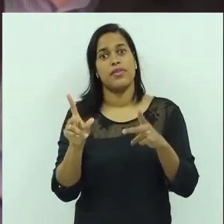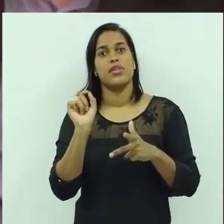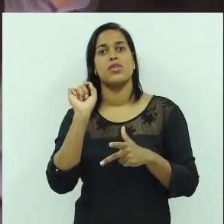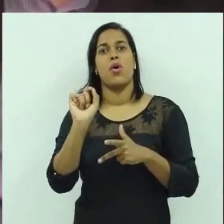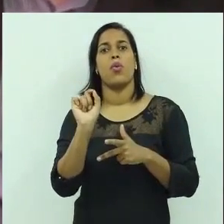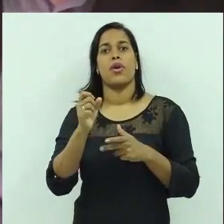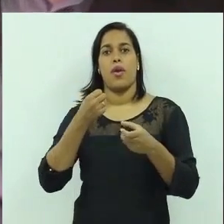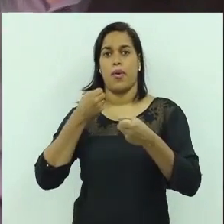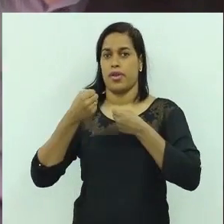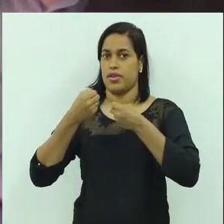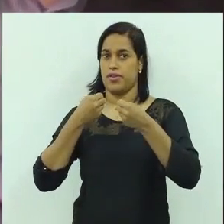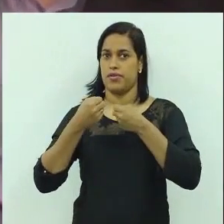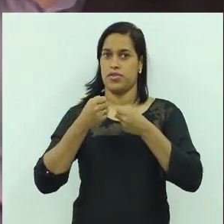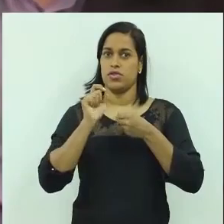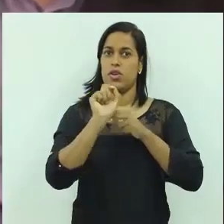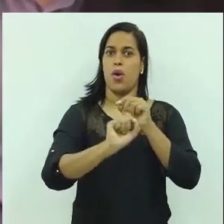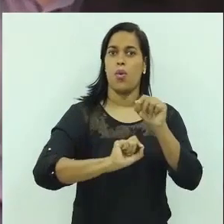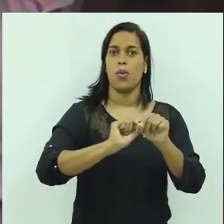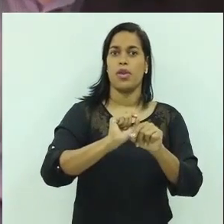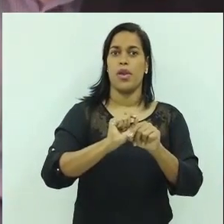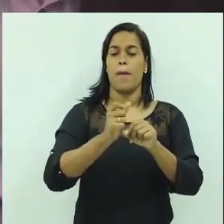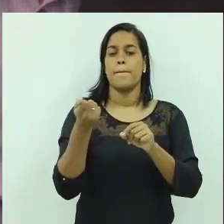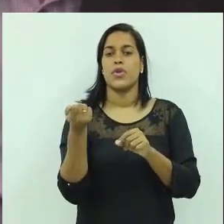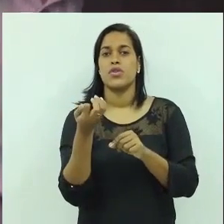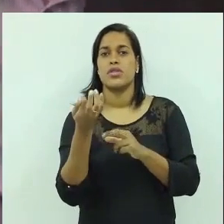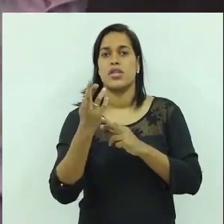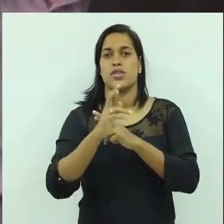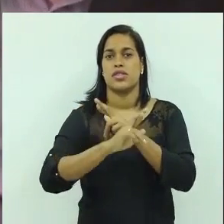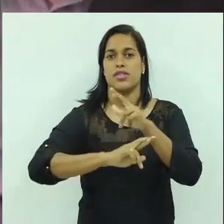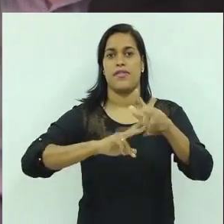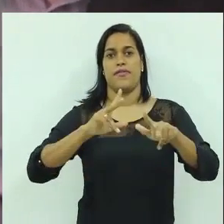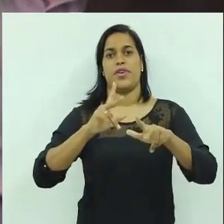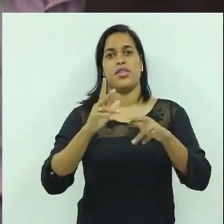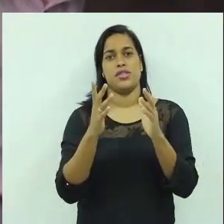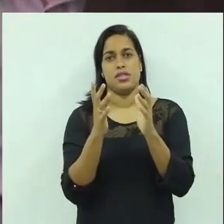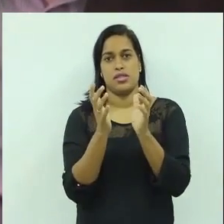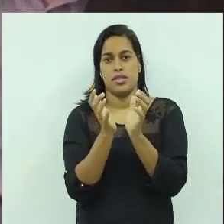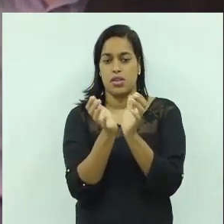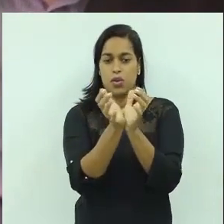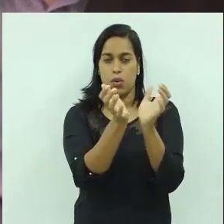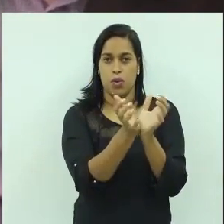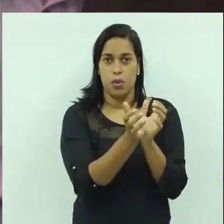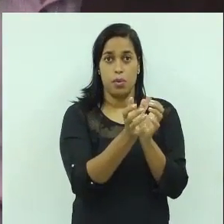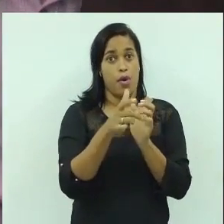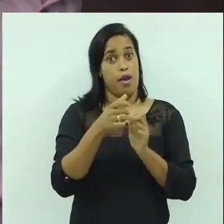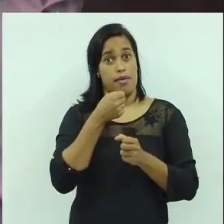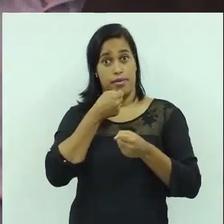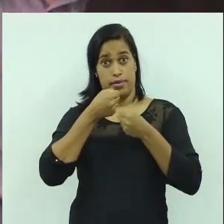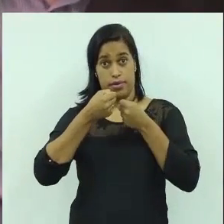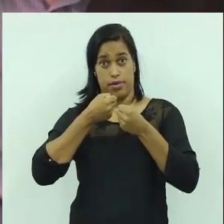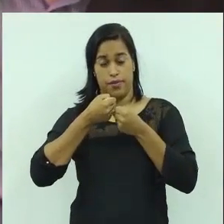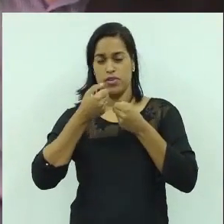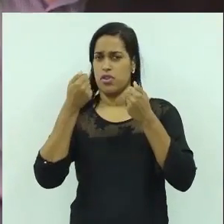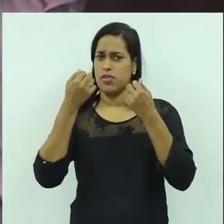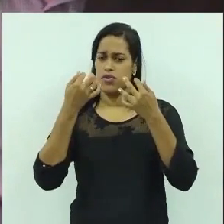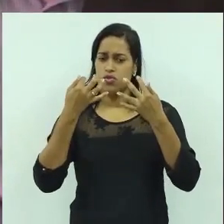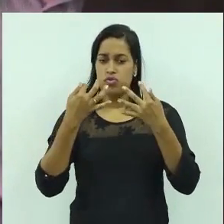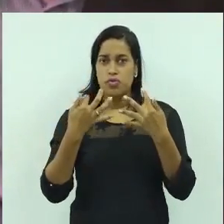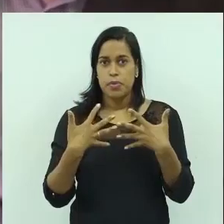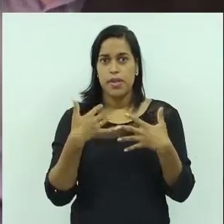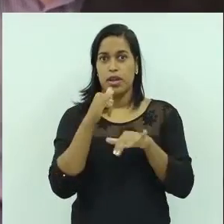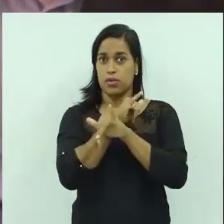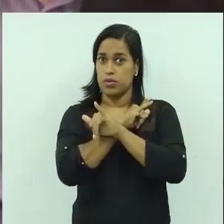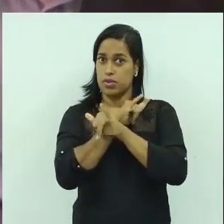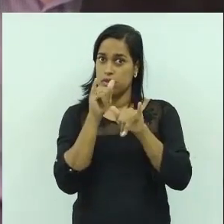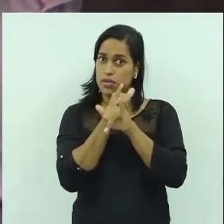que é uma entrevista e o que é o processo de dinâmica de grupo. A entrevista é um momento em que o candidato ele vai relatar todas